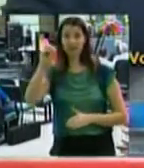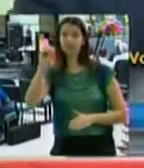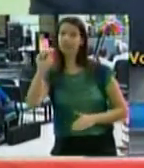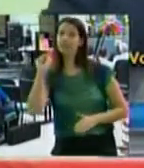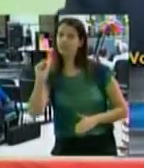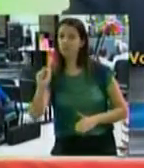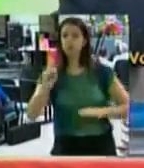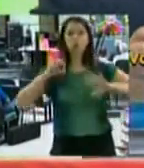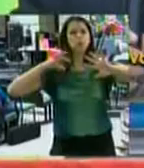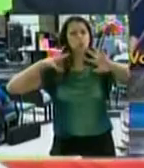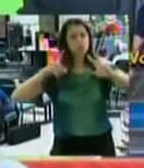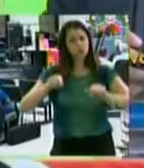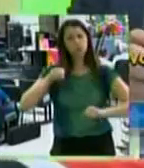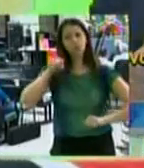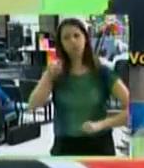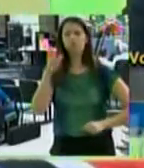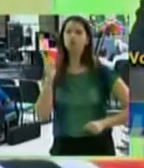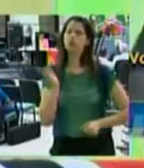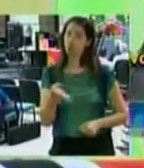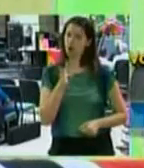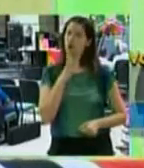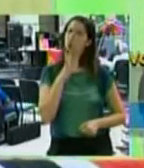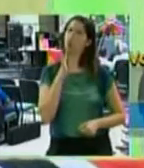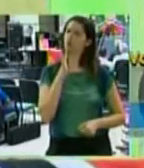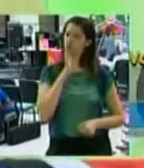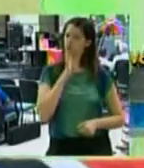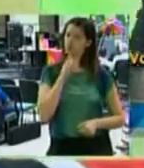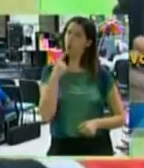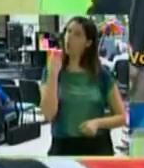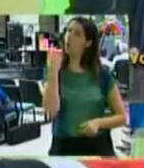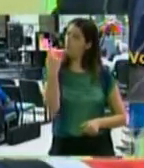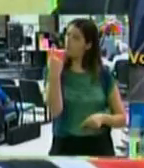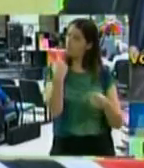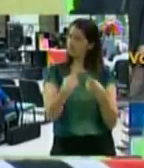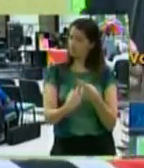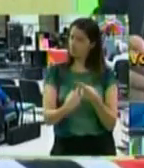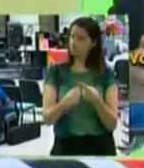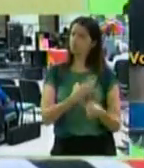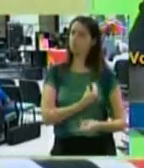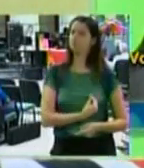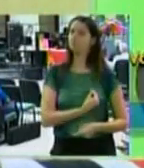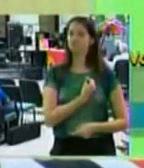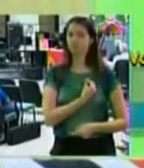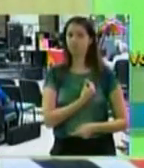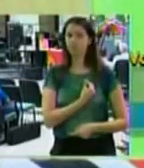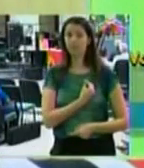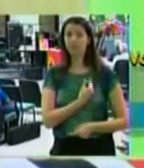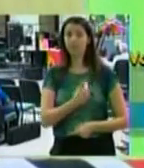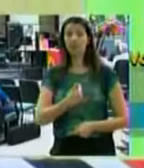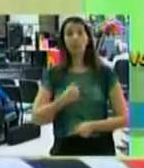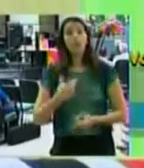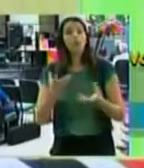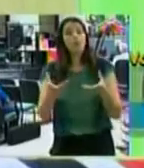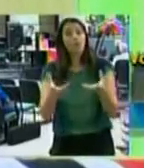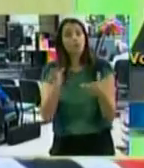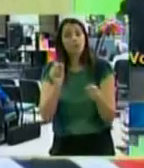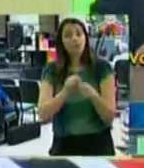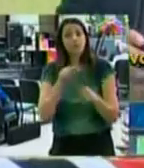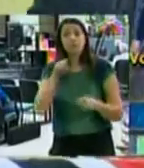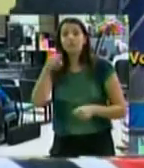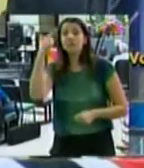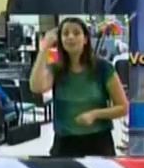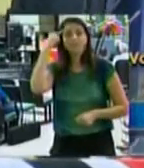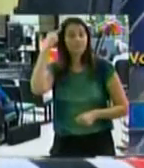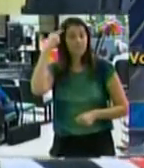já ouviram esta parábola, pelo menos uma vez na vida. Só que eu quero fazer você pensar em um fato que talvez você